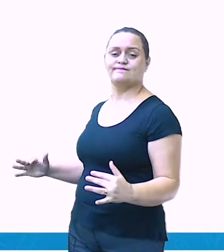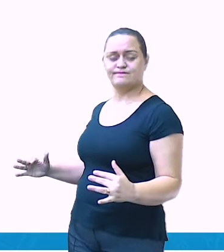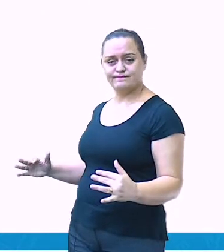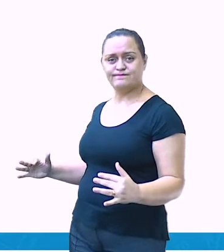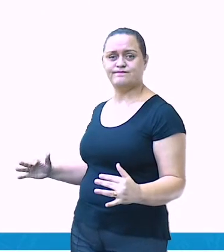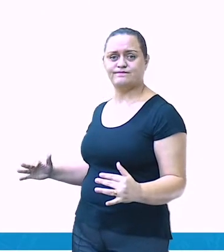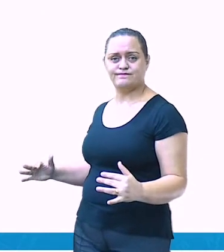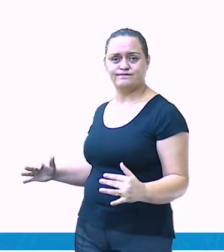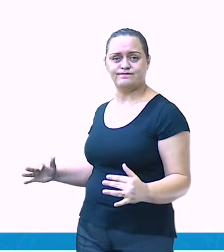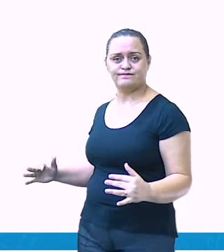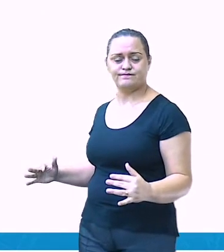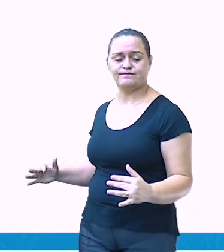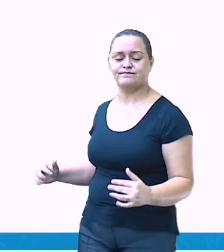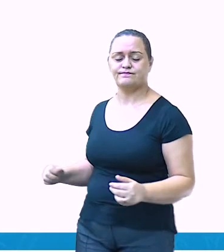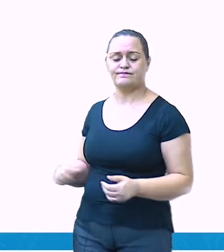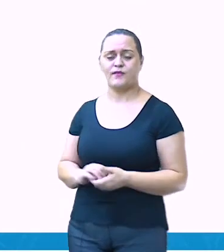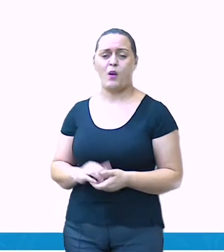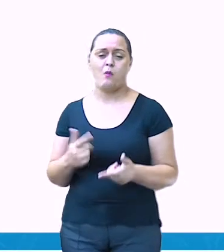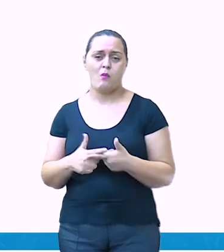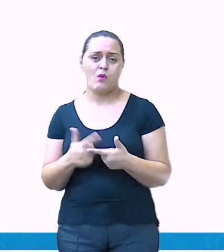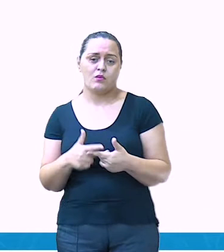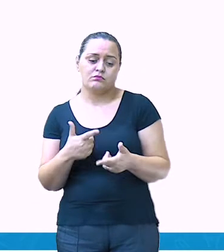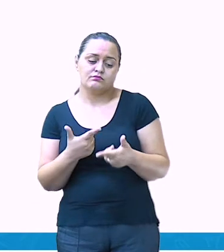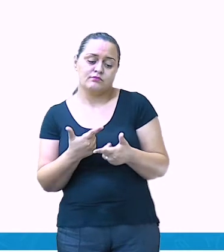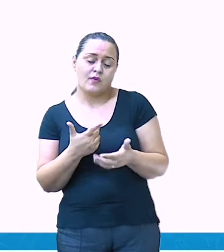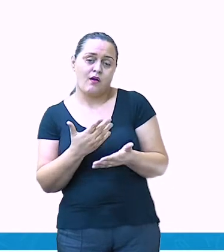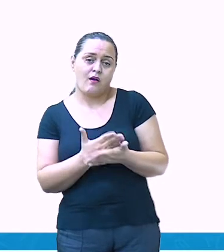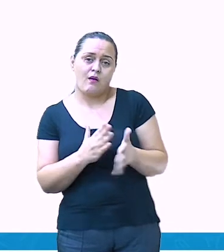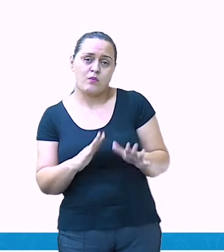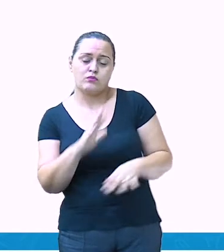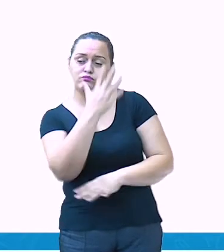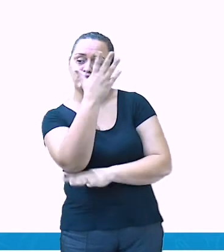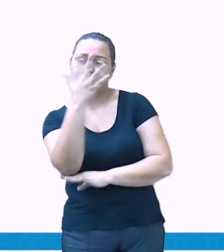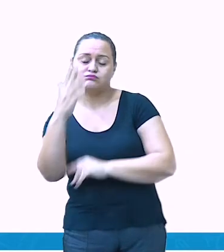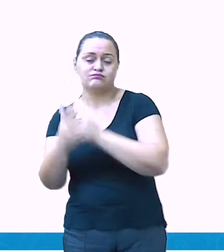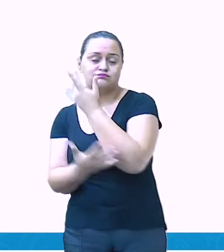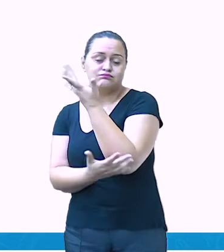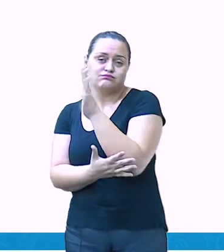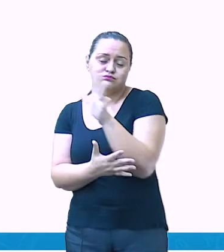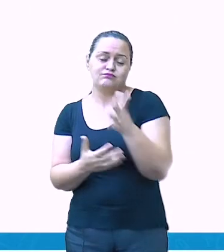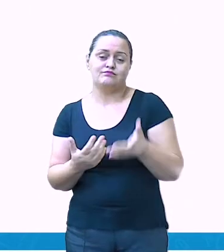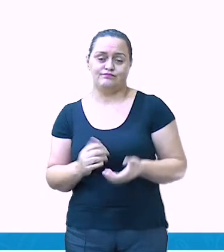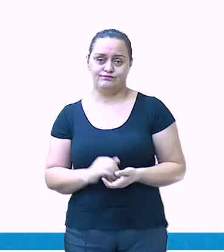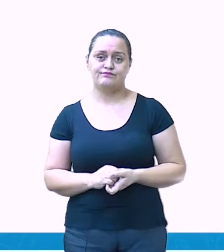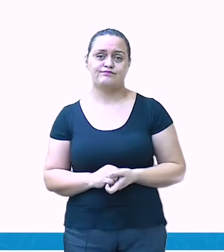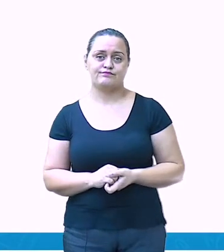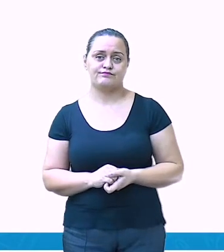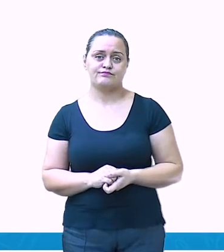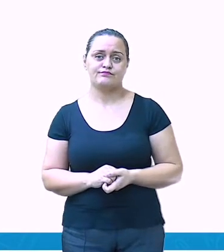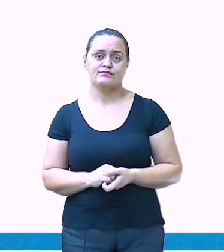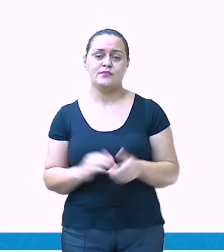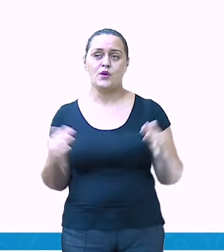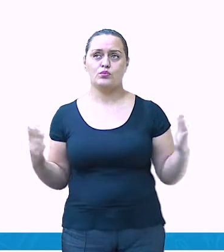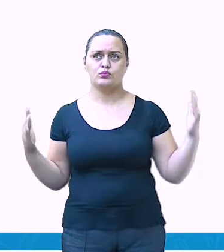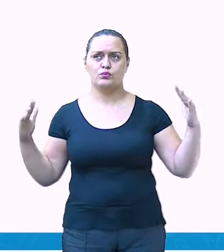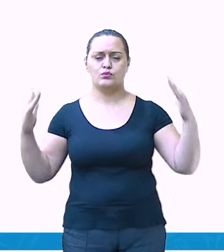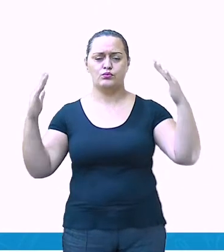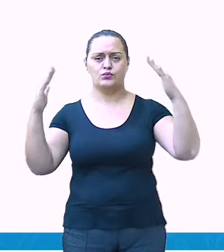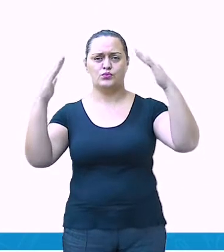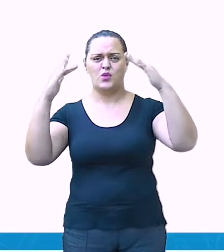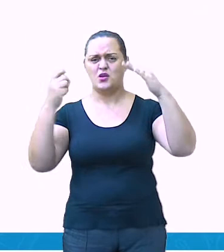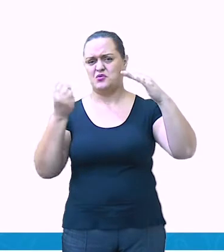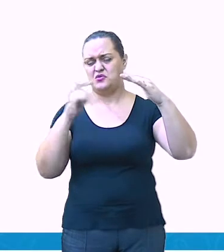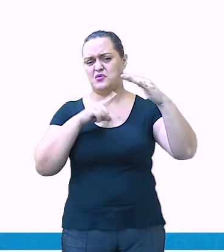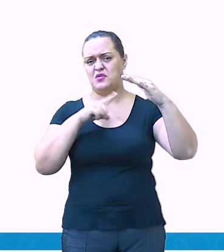um deslizamento, né? E esse deslizamento vai ou não ocasionar